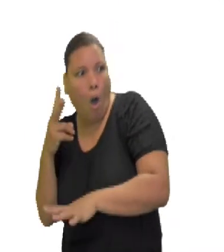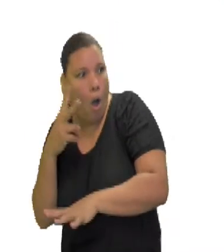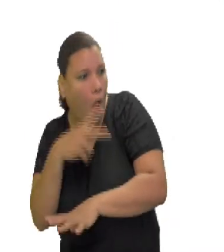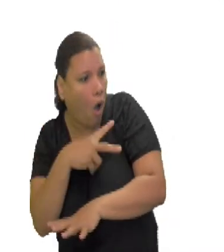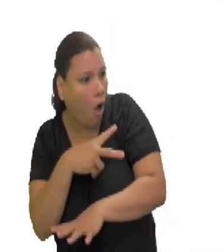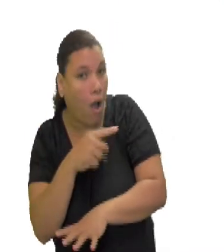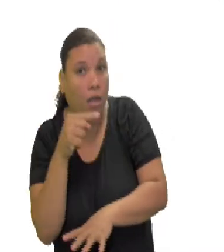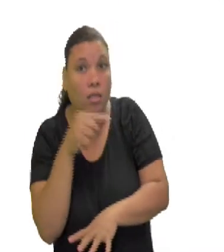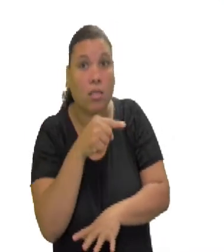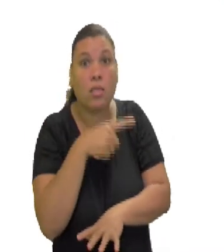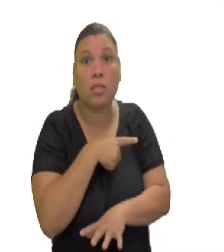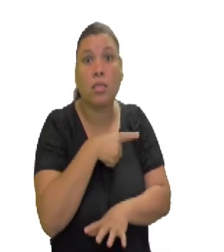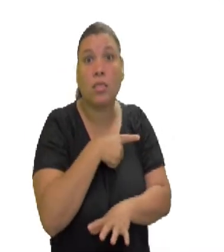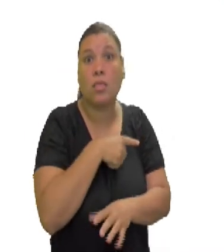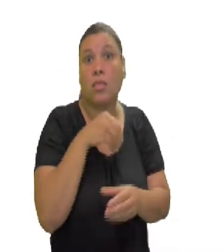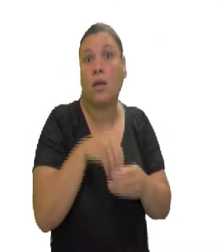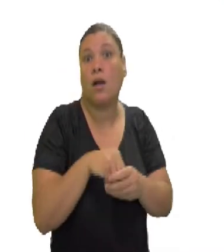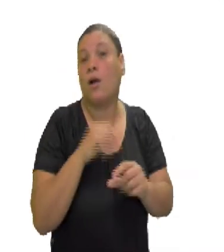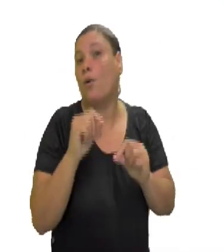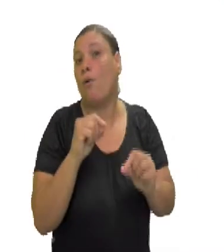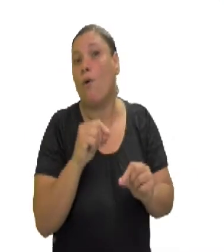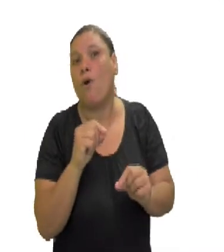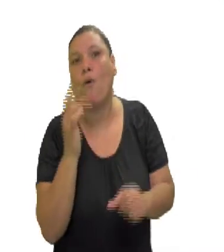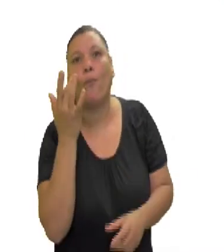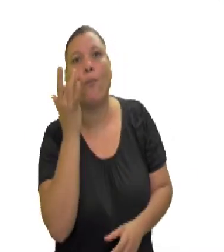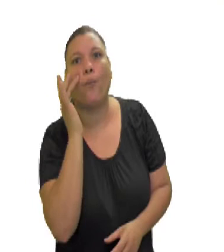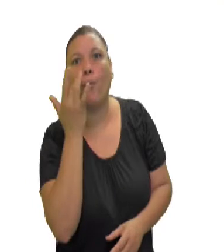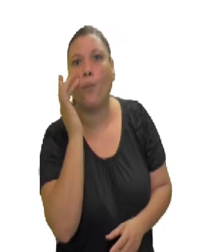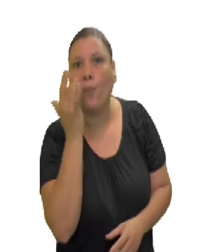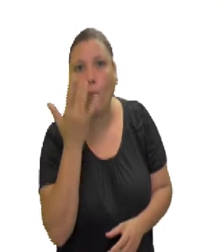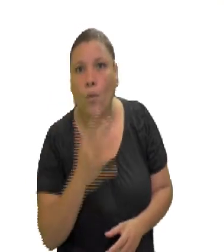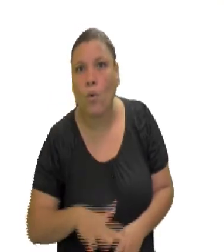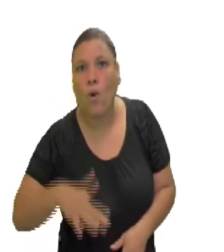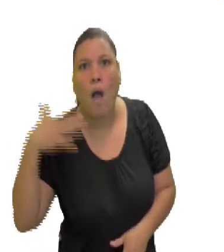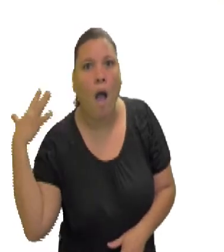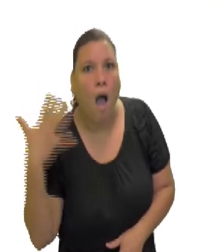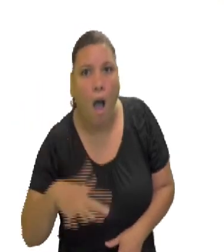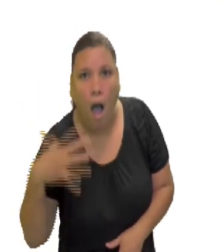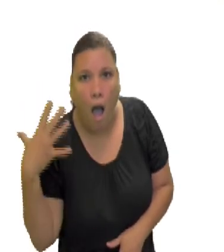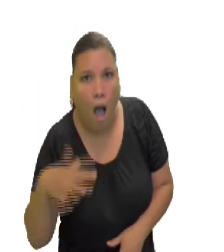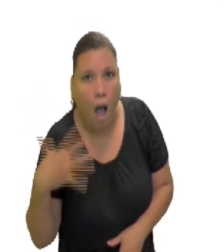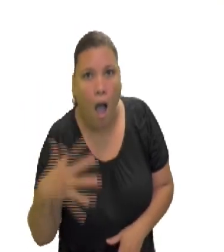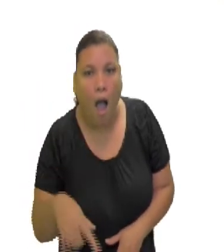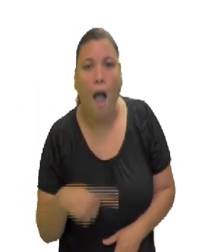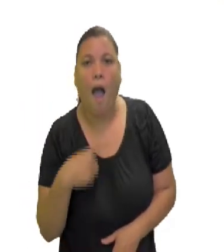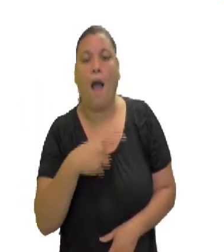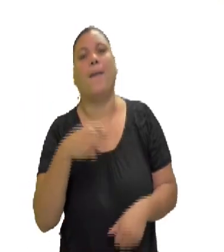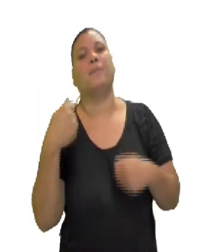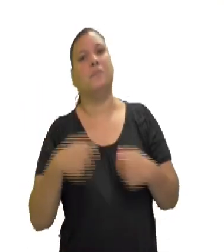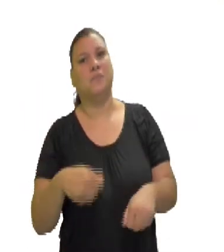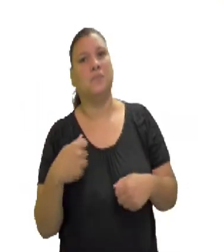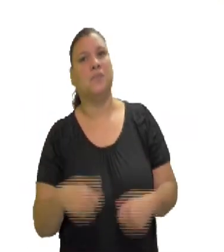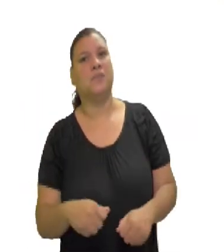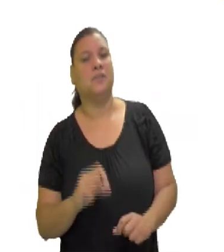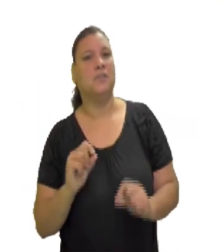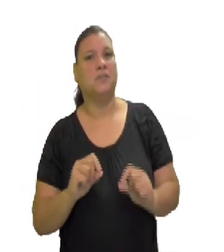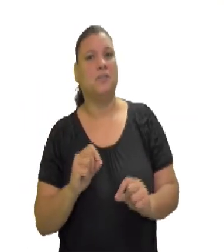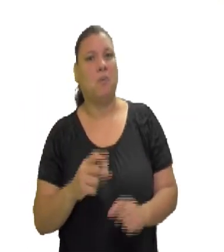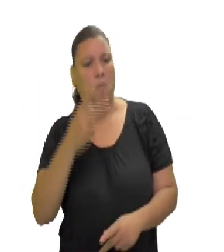ouro é uma riqueza muito grande e que precisava de uma mão de obra ou